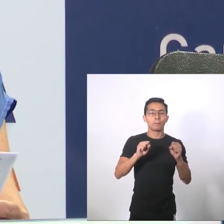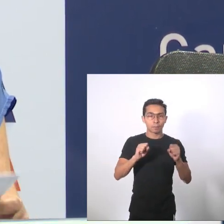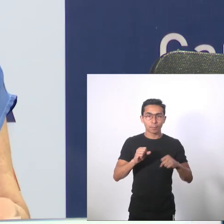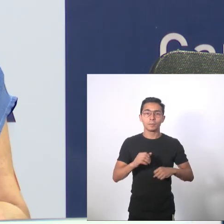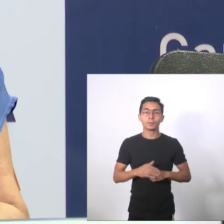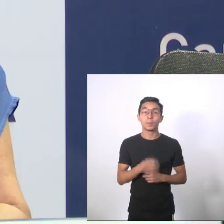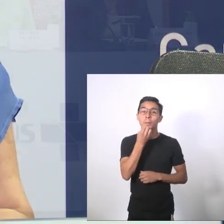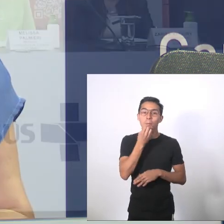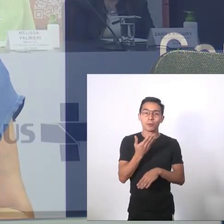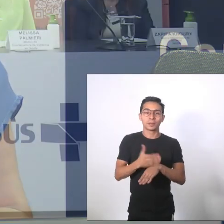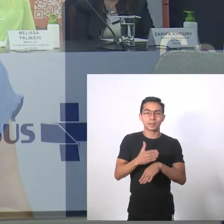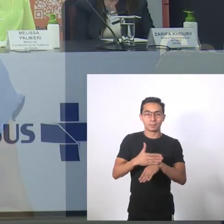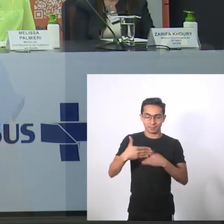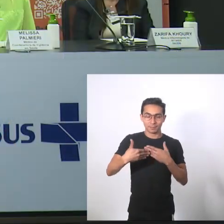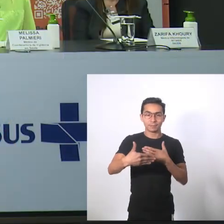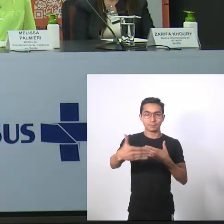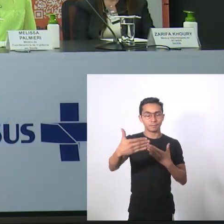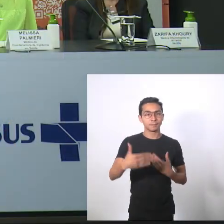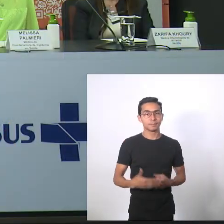todos.